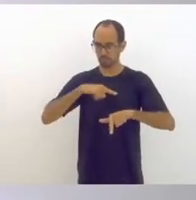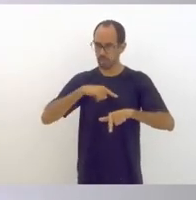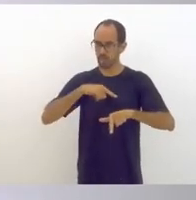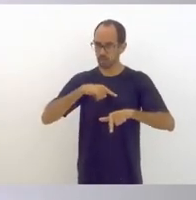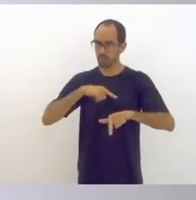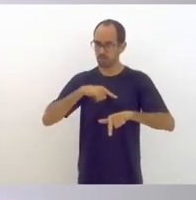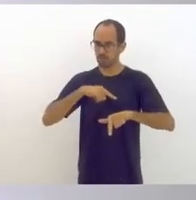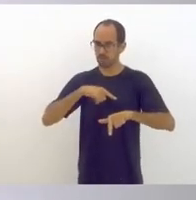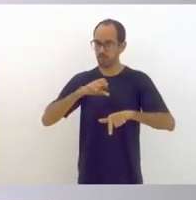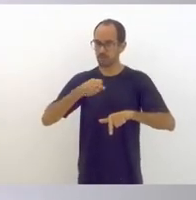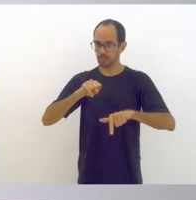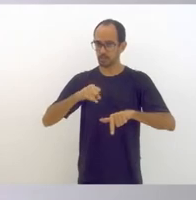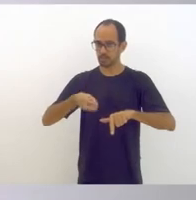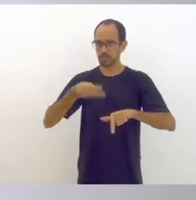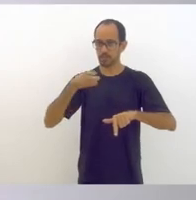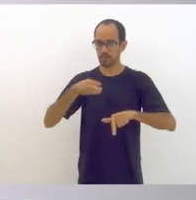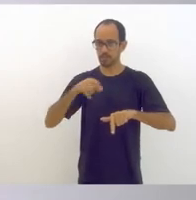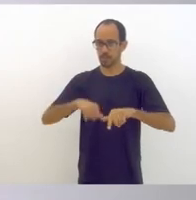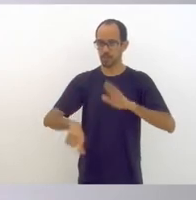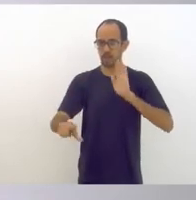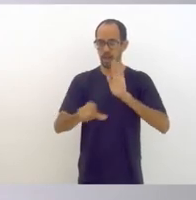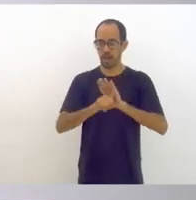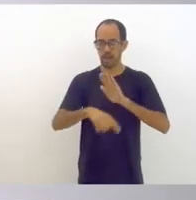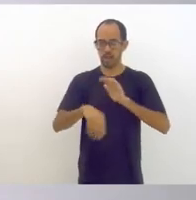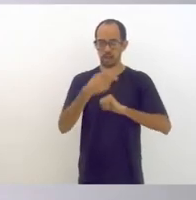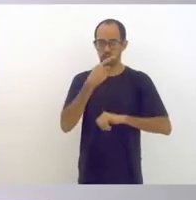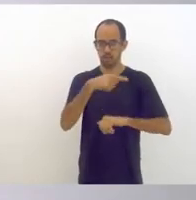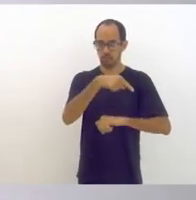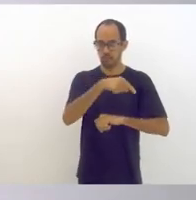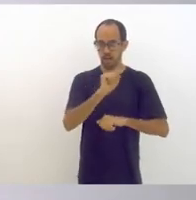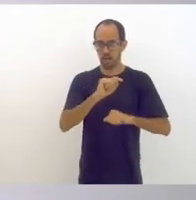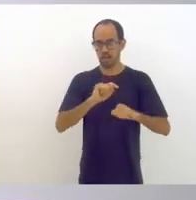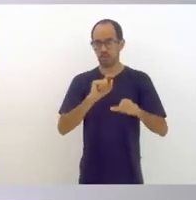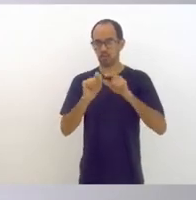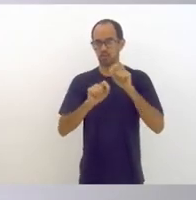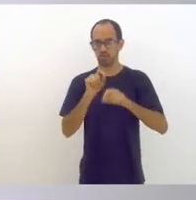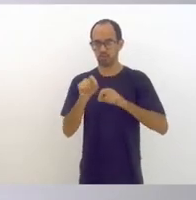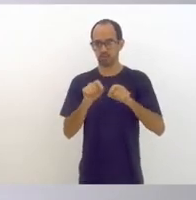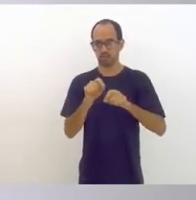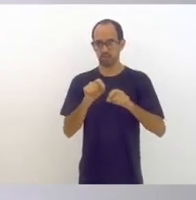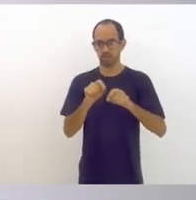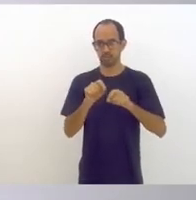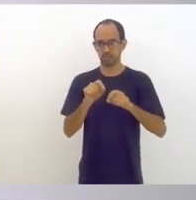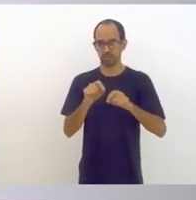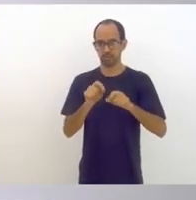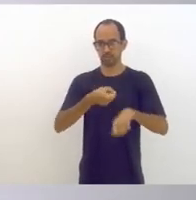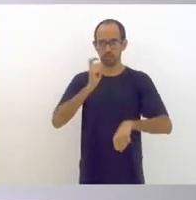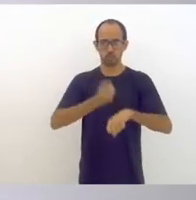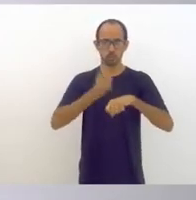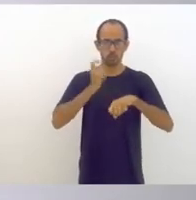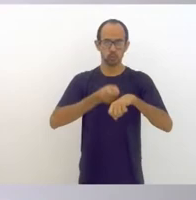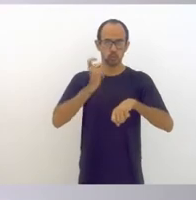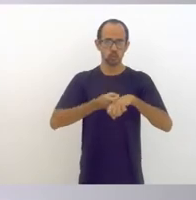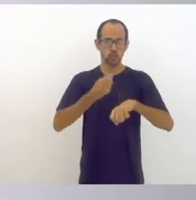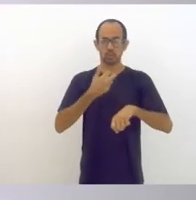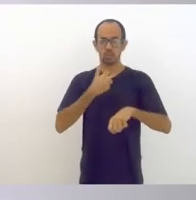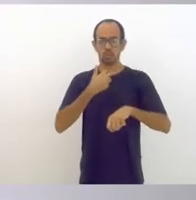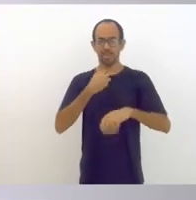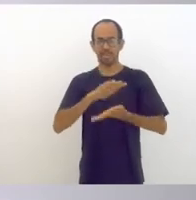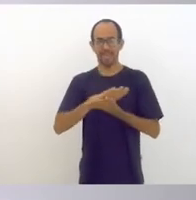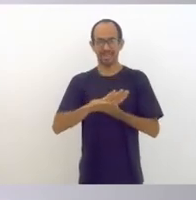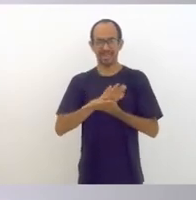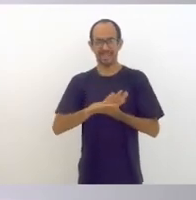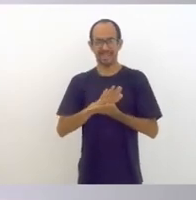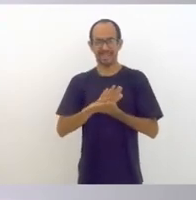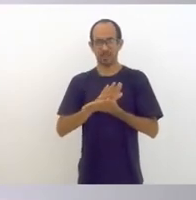interpretar como a lei do SNUC determina que se interprete de uma forma que não pode nada lá dentro, nenhuma